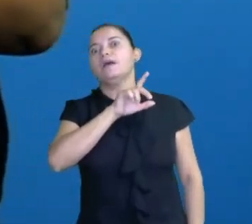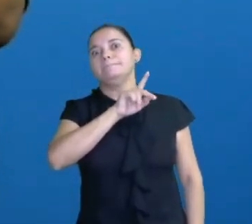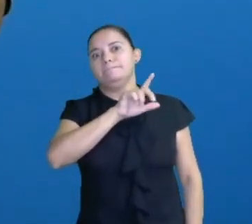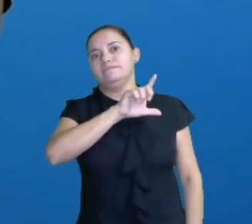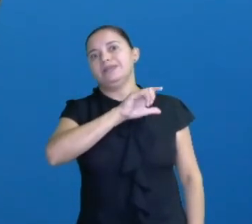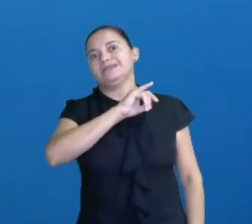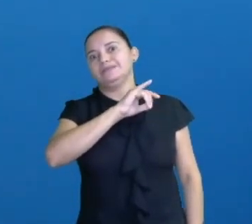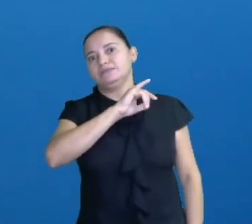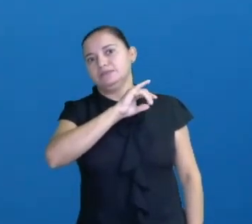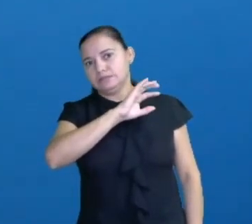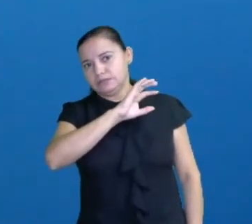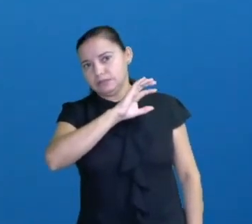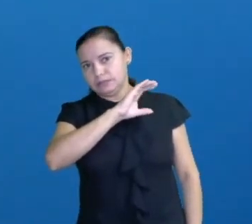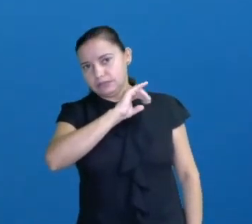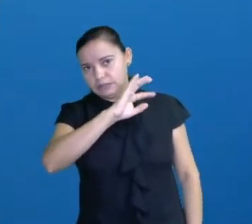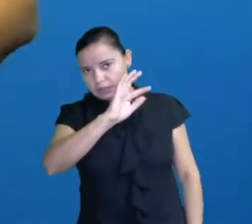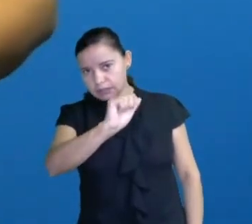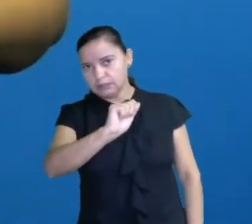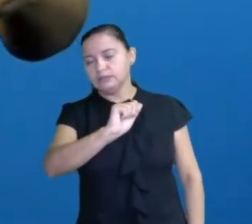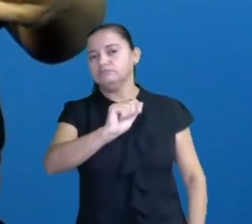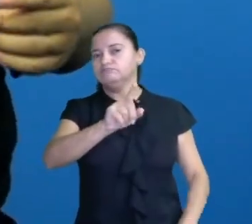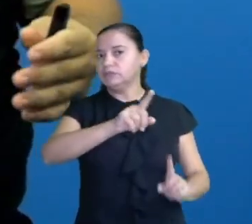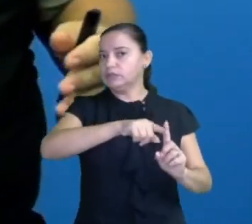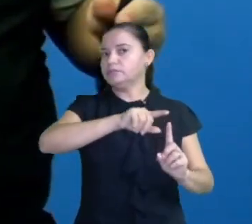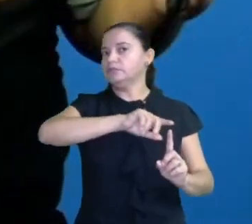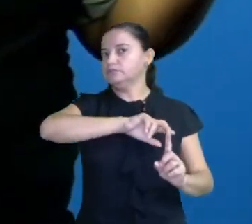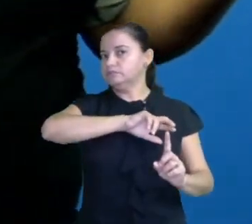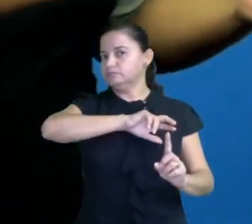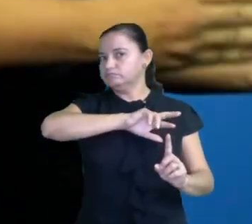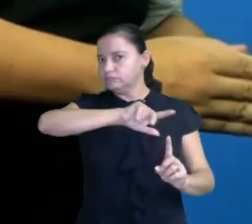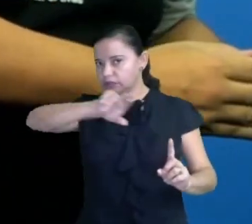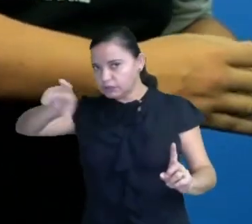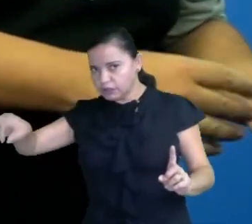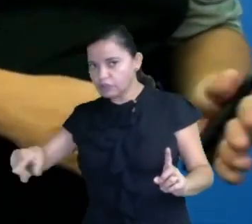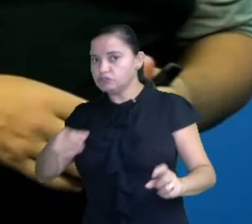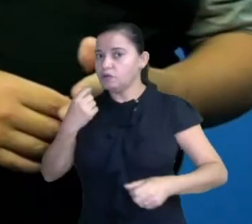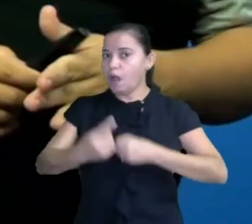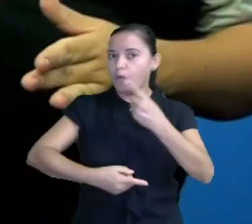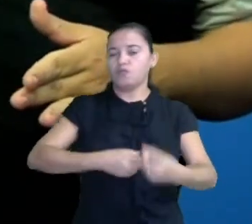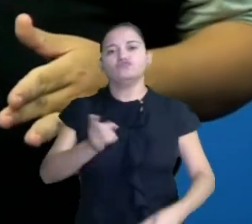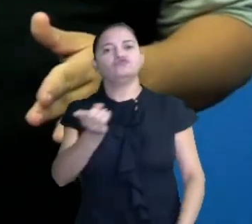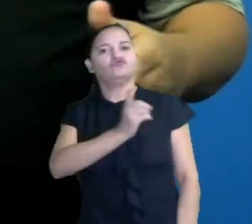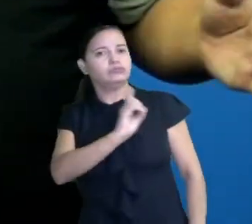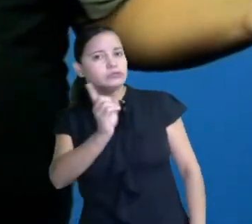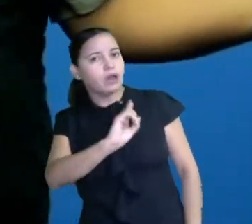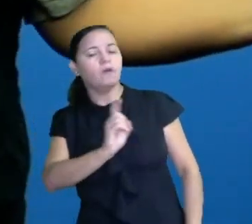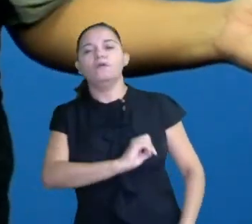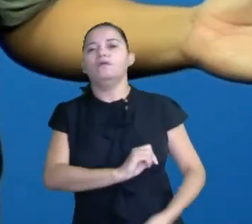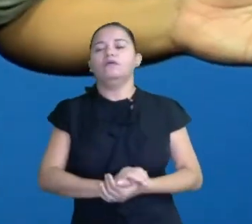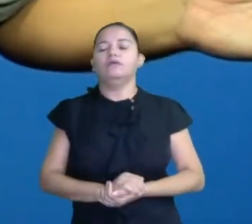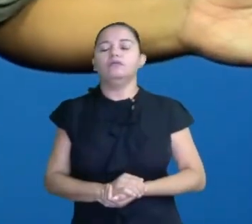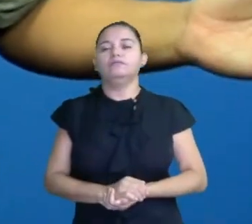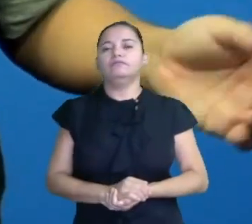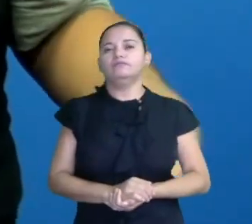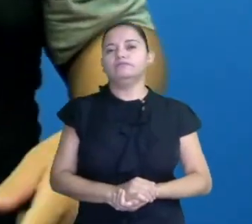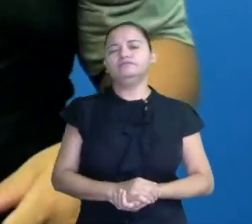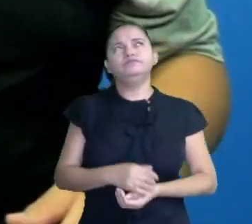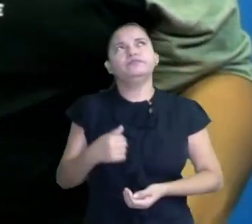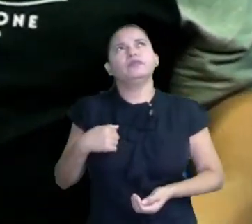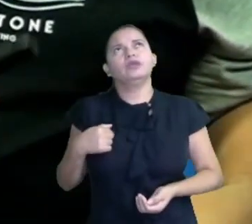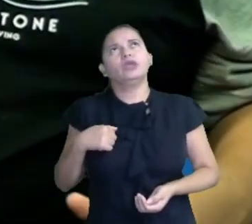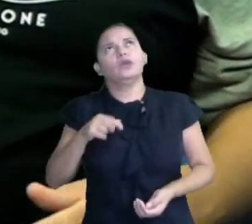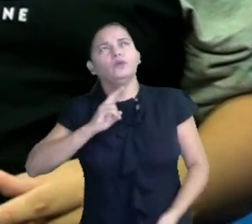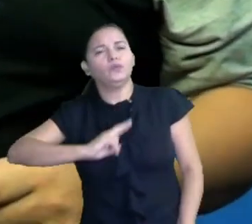tipo de textos e outras não. Quando eu posso me utilizar, então,